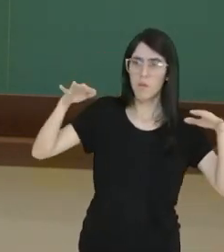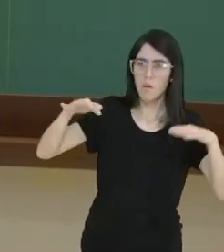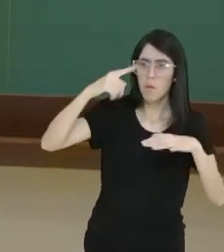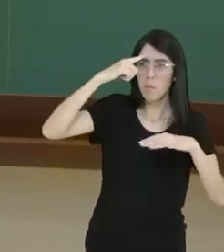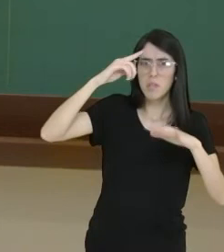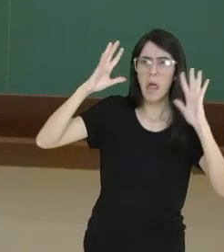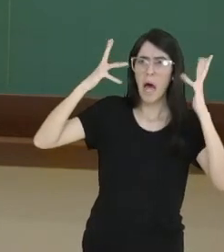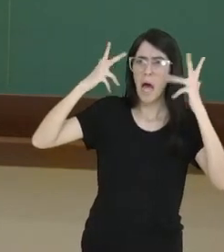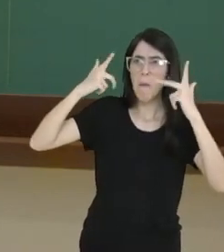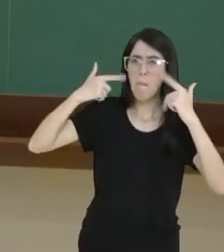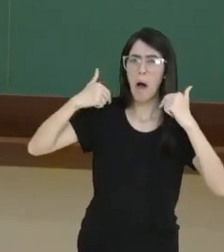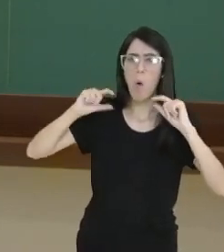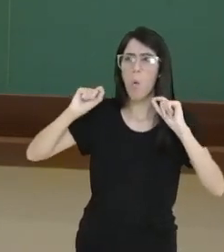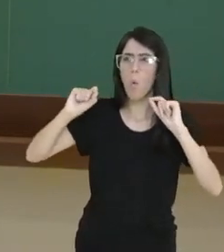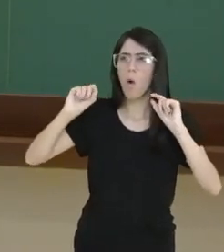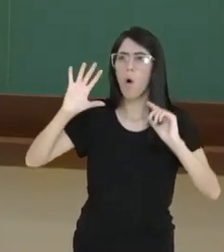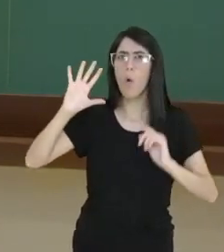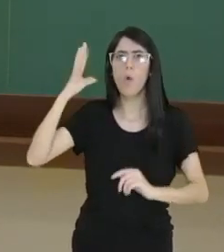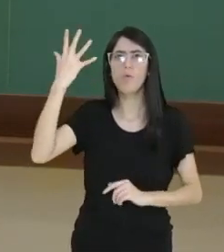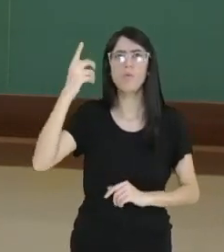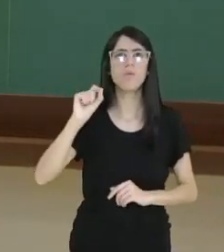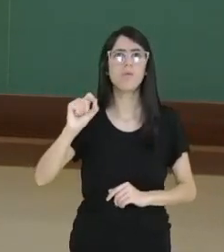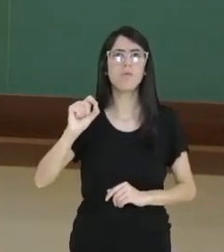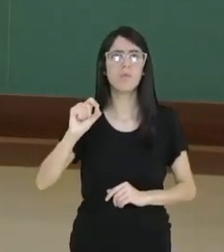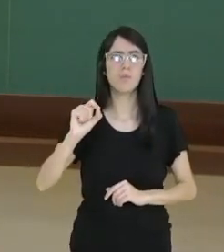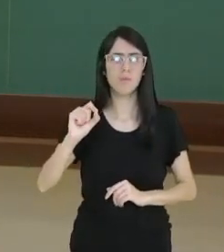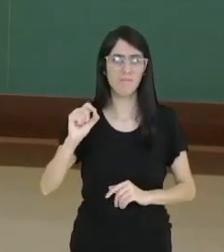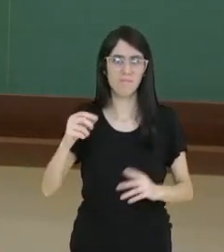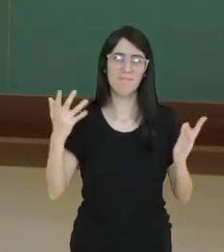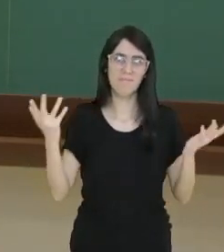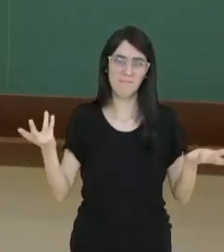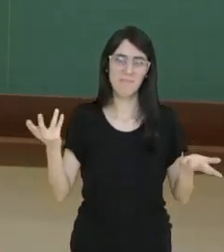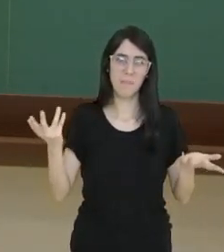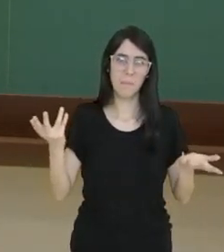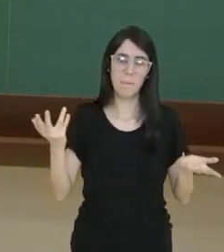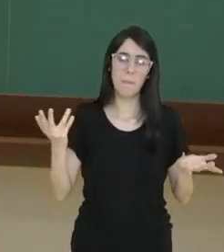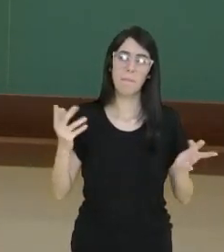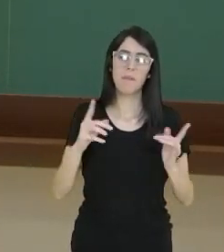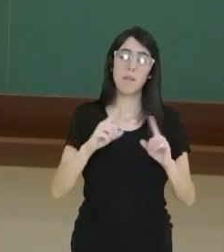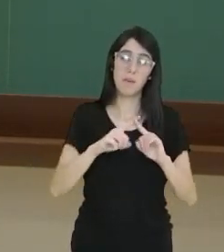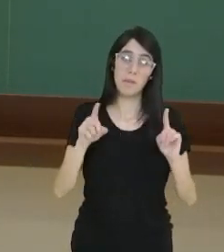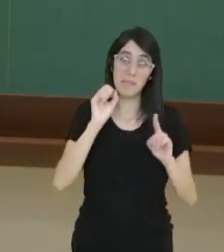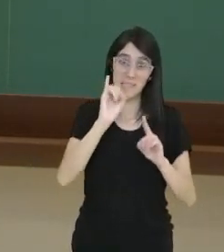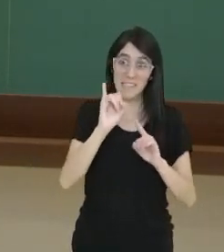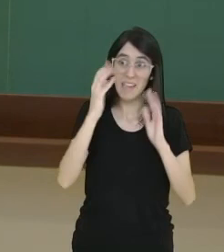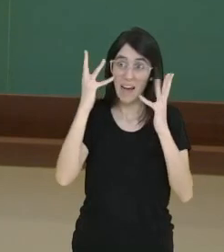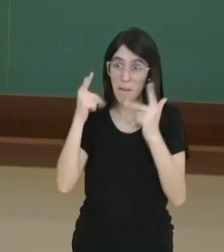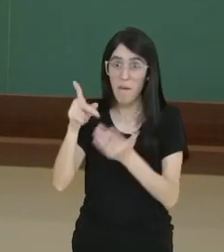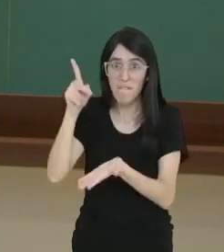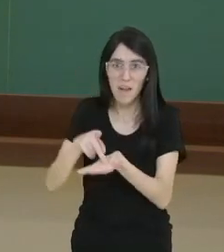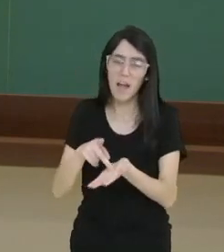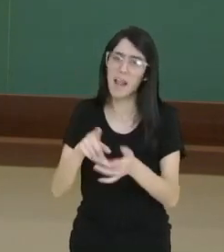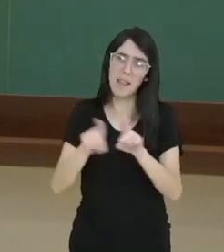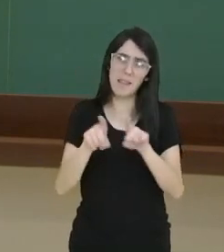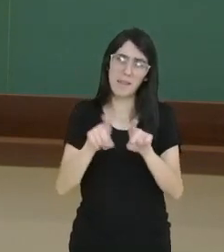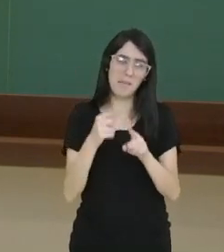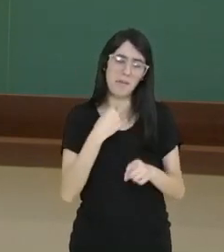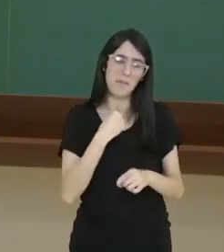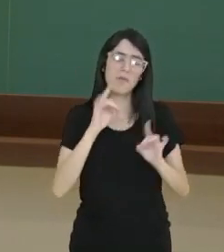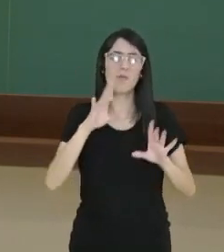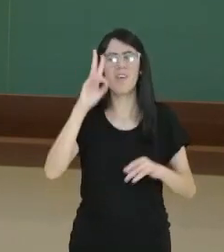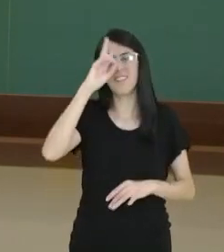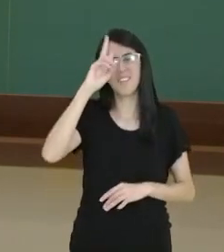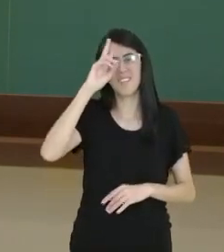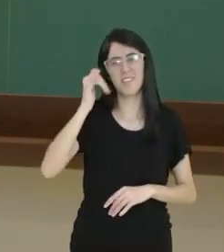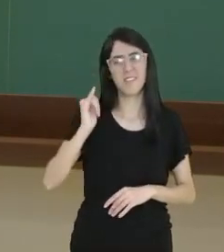animal estranho, né? Na verdade, não deve fazer isso nem com um animal de verdade, né? Mas aqui é apenas uma história,